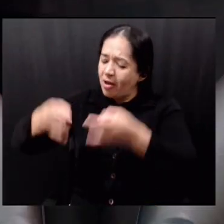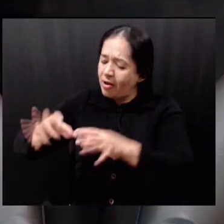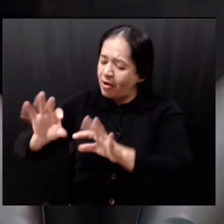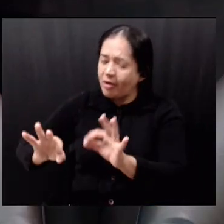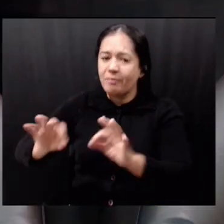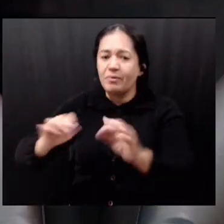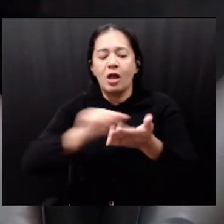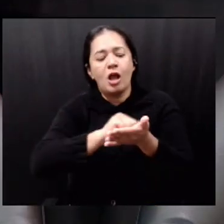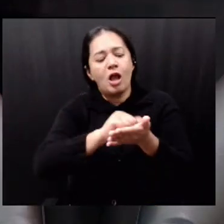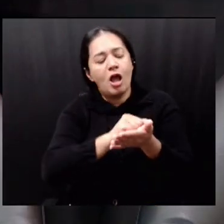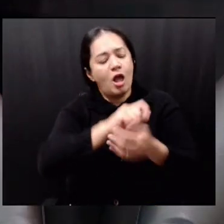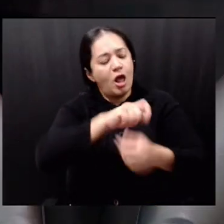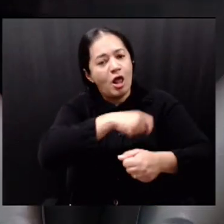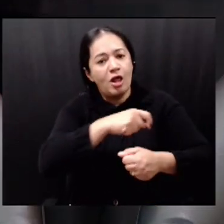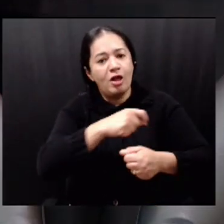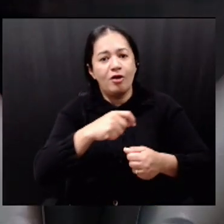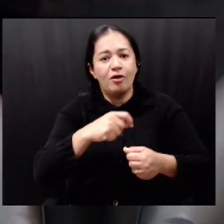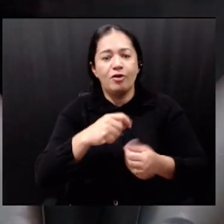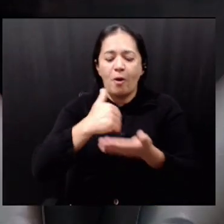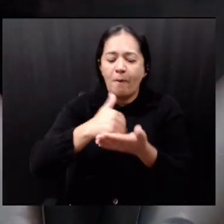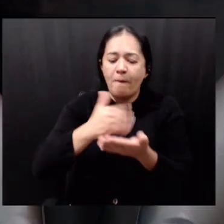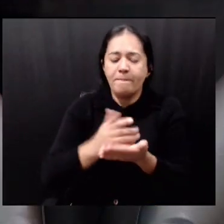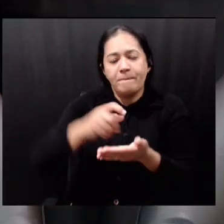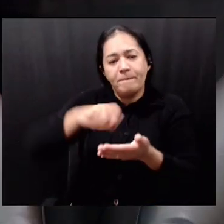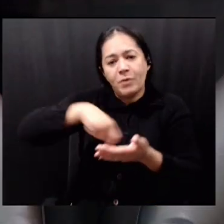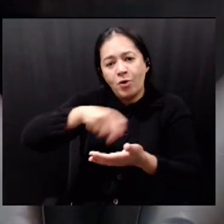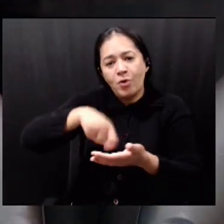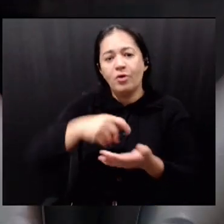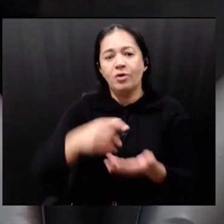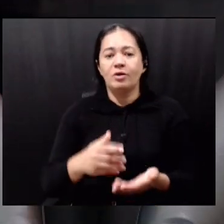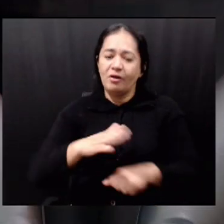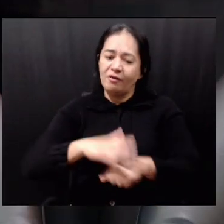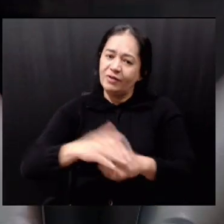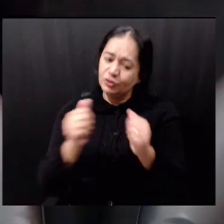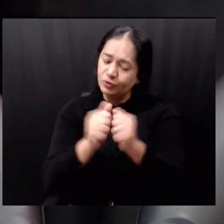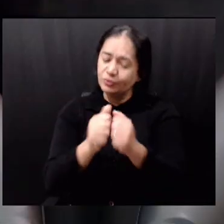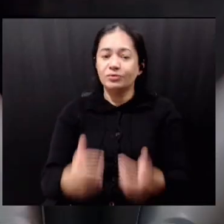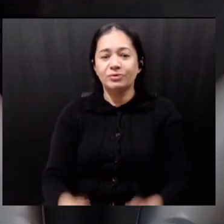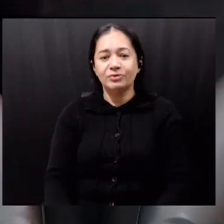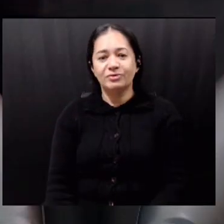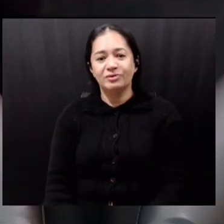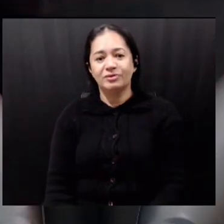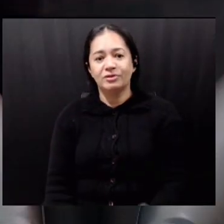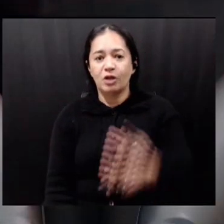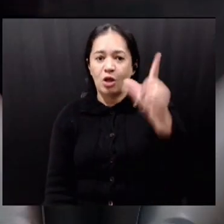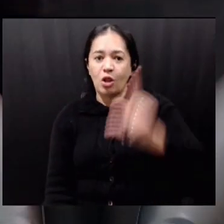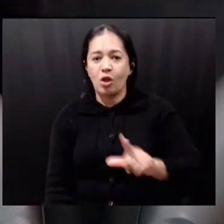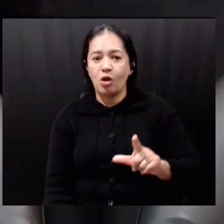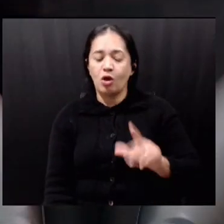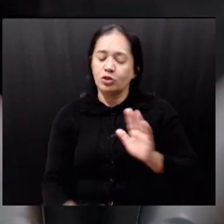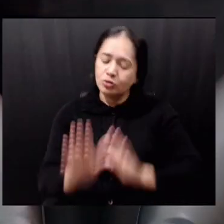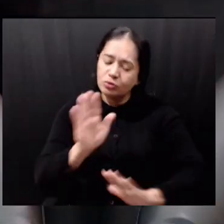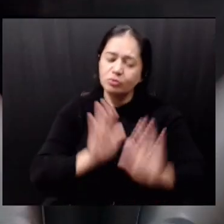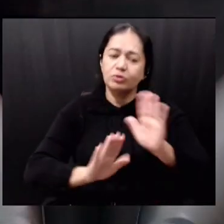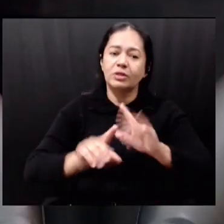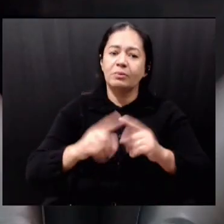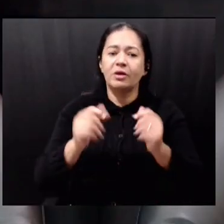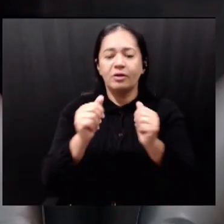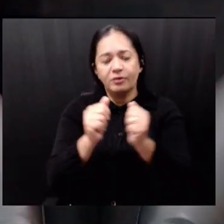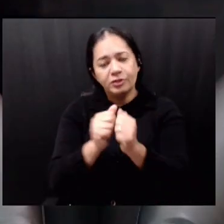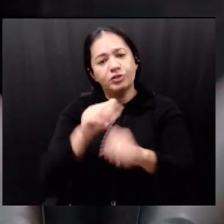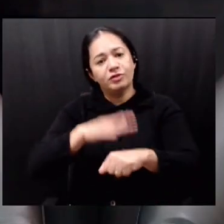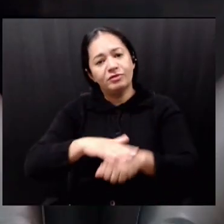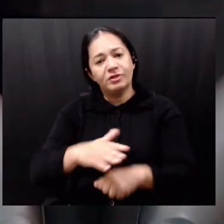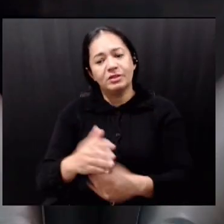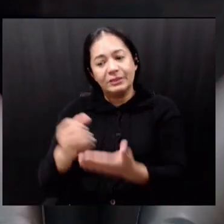vai preparar um bolo, faz isso com a criança, faz junto. Lógico, tomando todos os cuidados, mas faz isso junto com a criança, traz ela no dia a